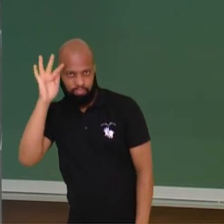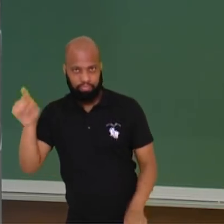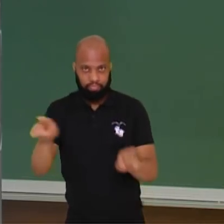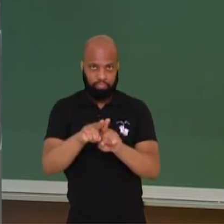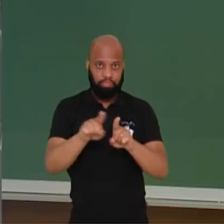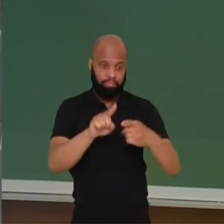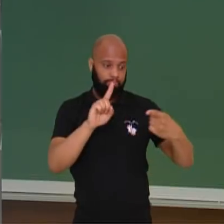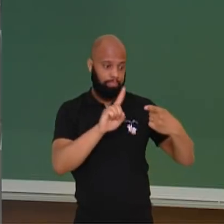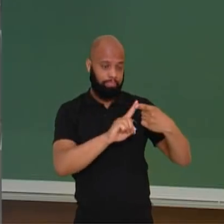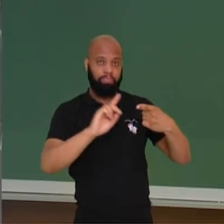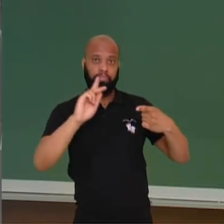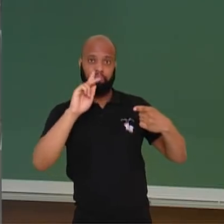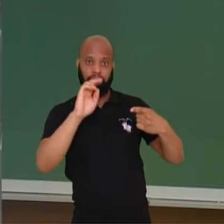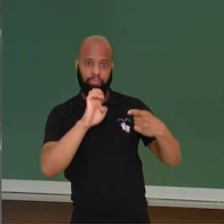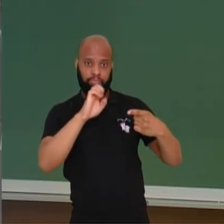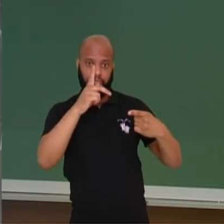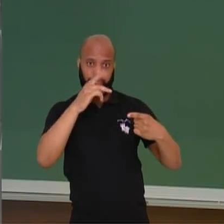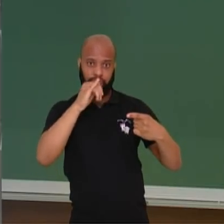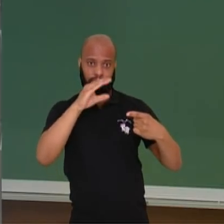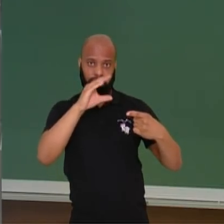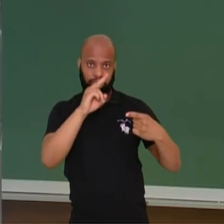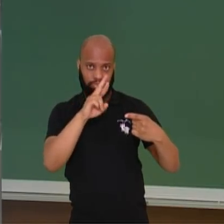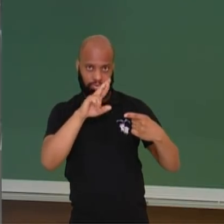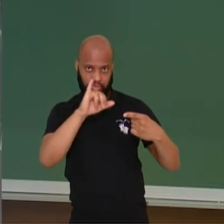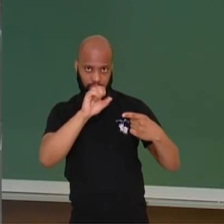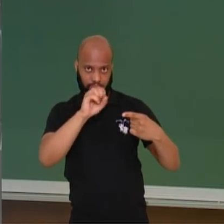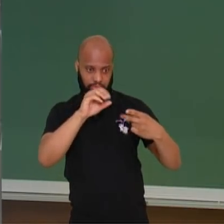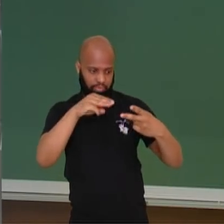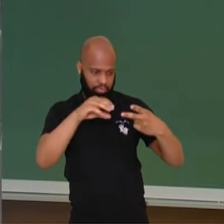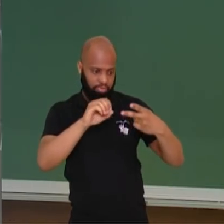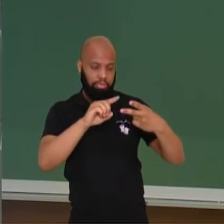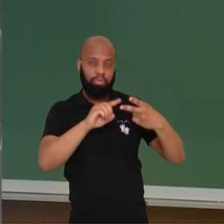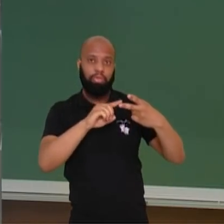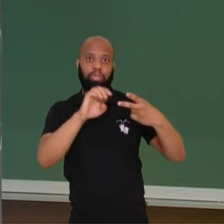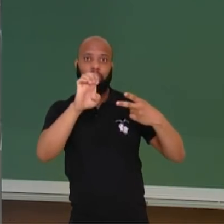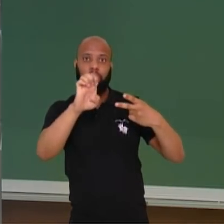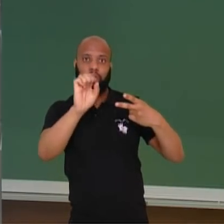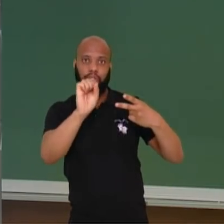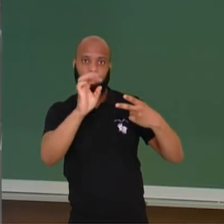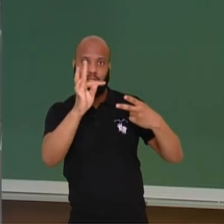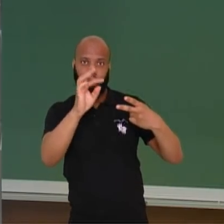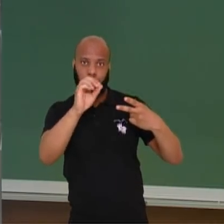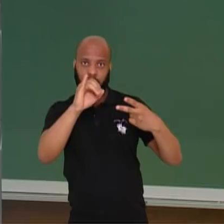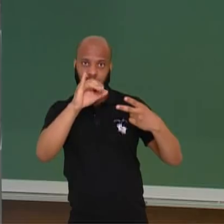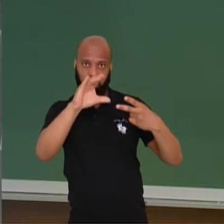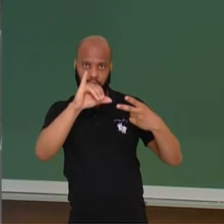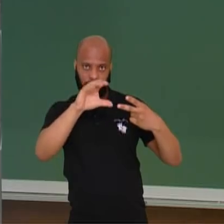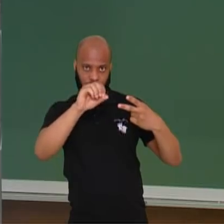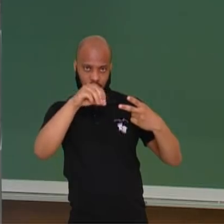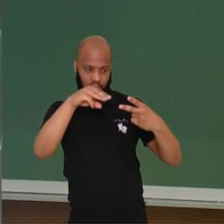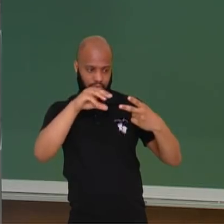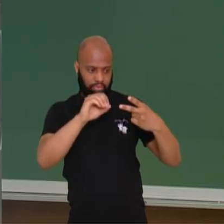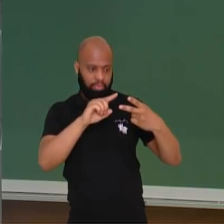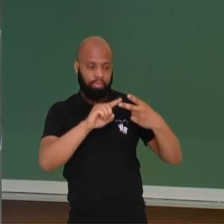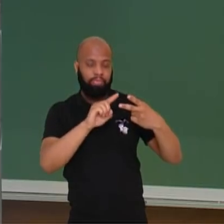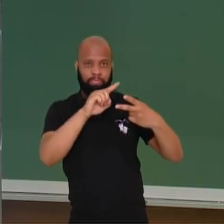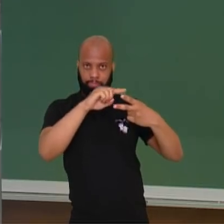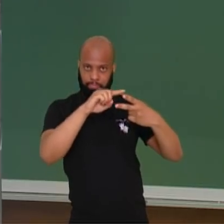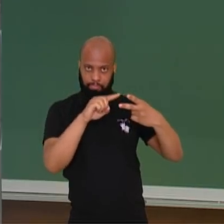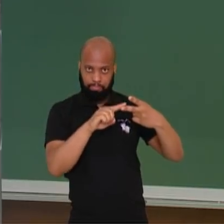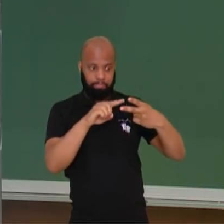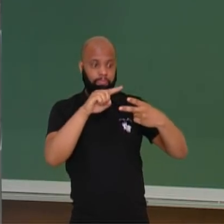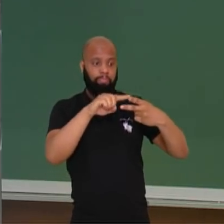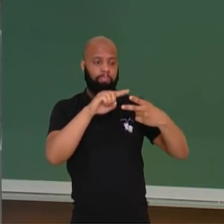O epicurismo e o estoicismo. O epicurismo baseava-se na ideia de que nós devemos moderar